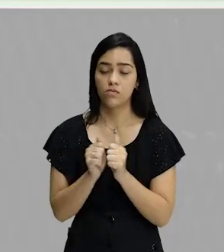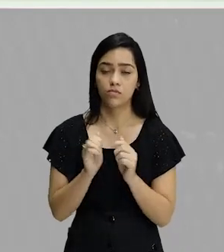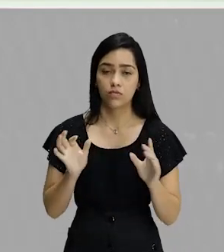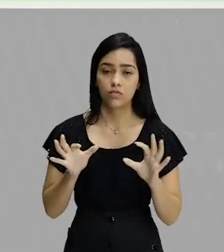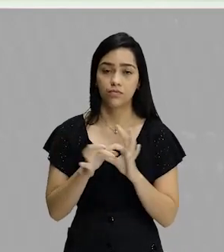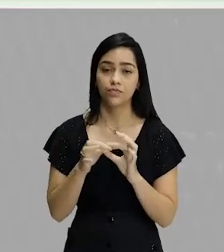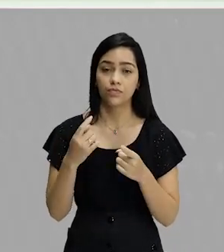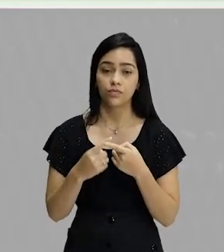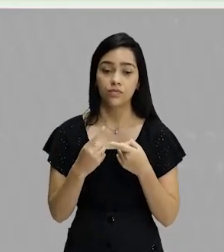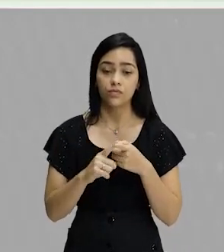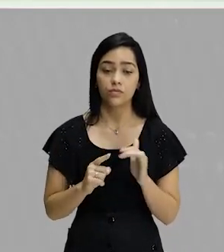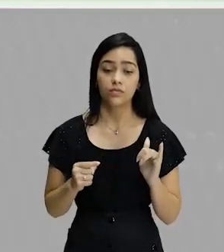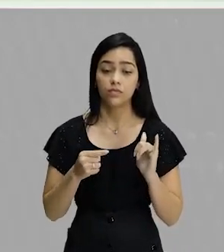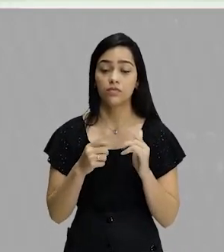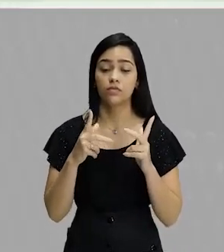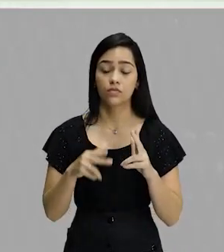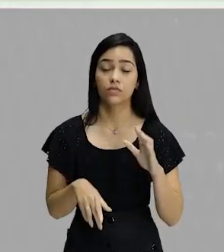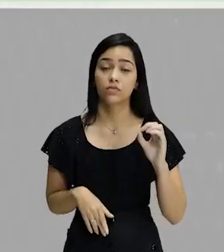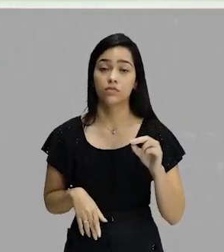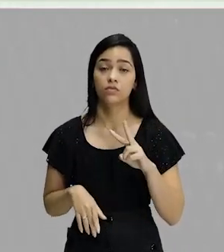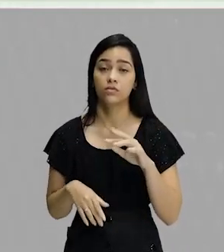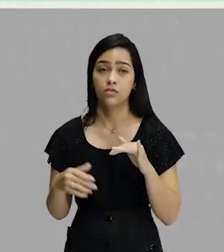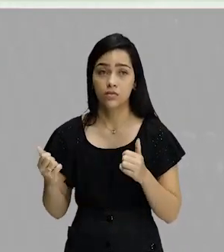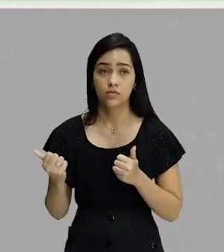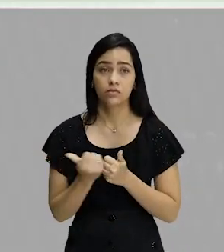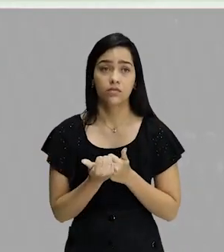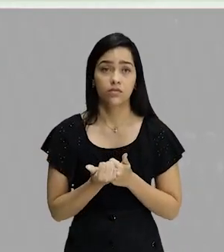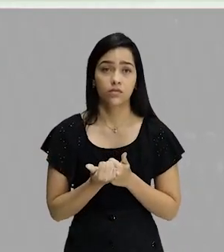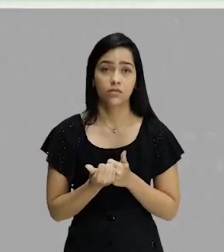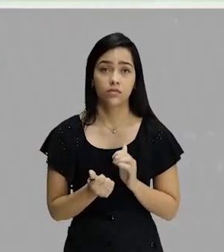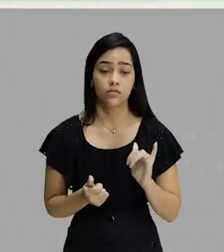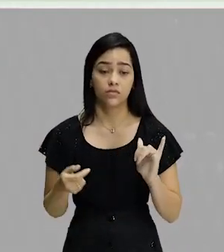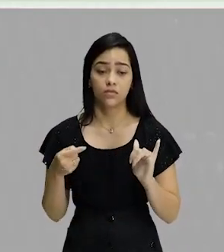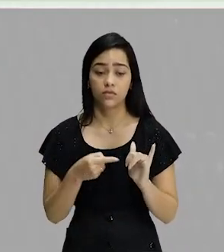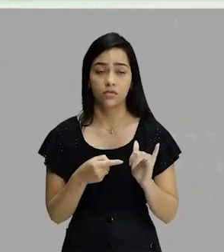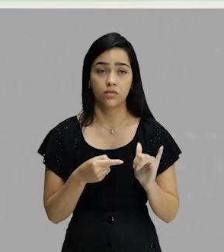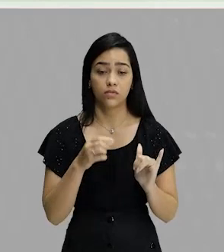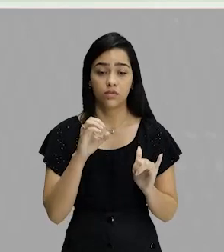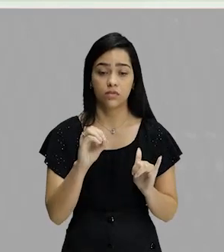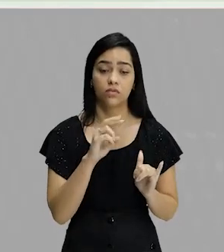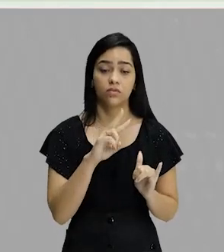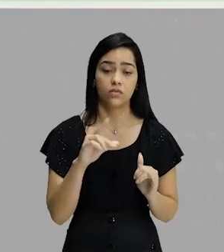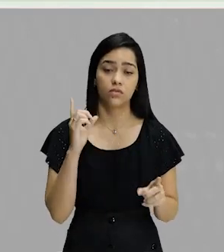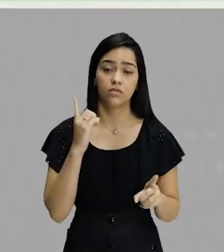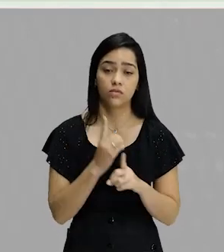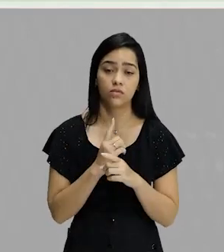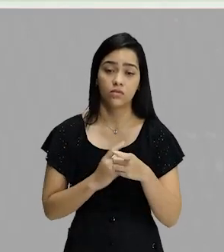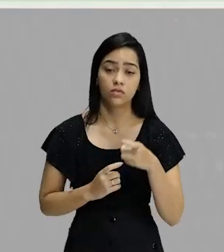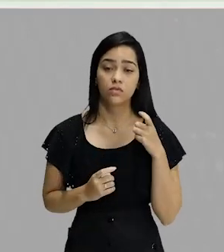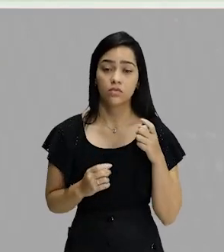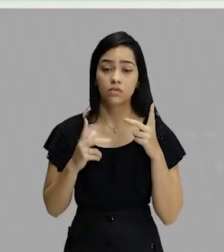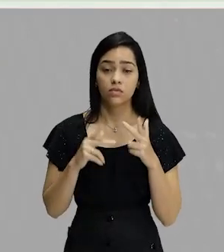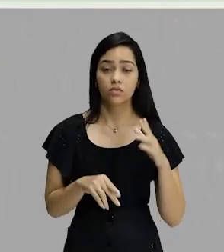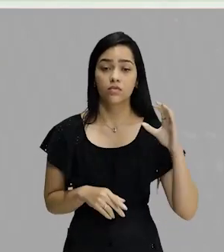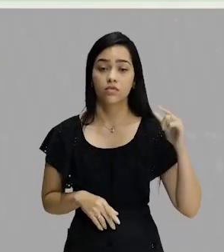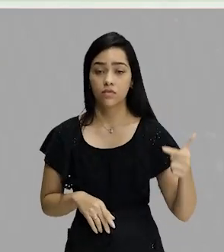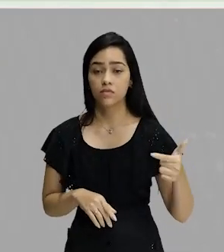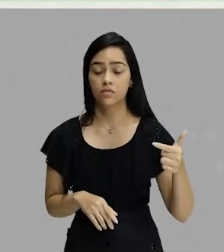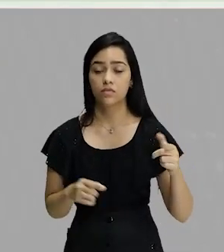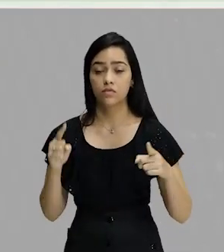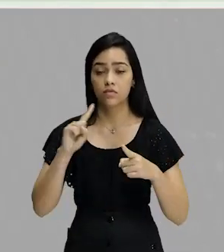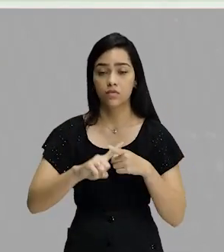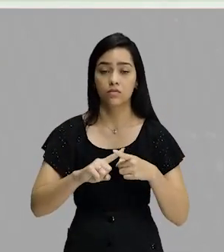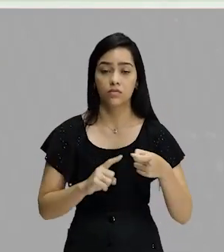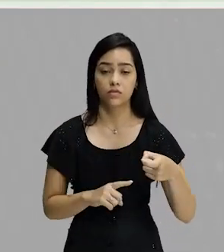x, é porque o y é 0. Então, você vai substituir o y por 0 para encontrar o x. Ó. Vai ficar 2